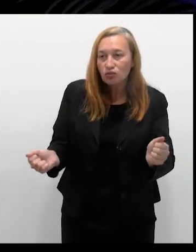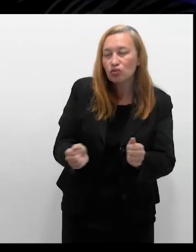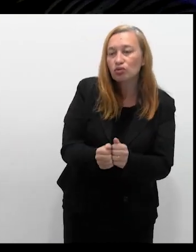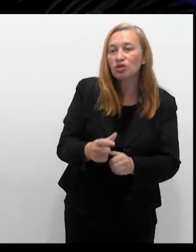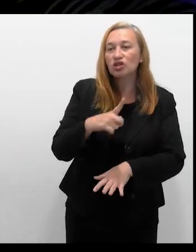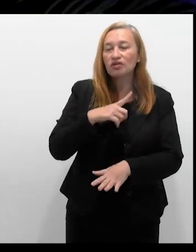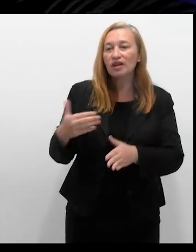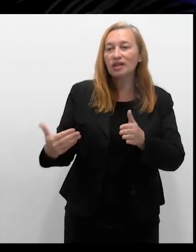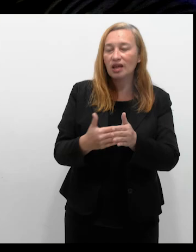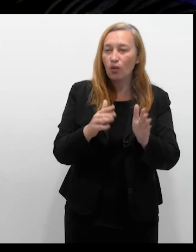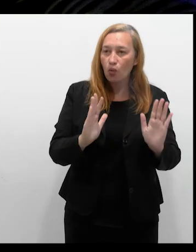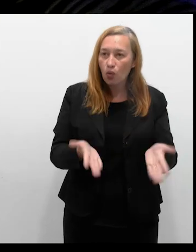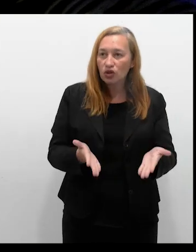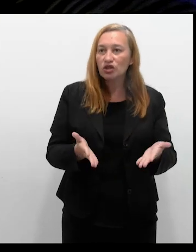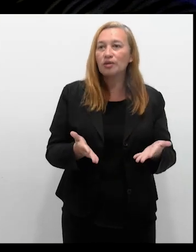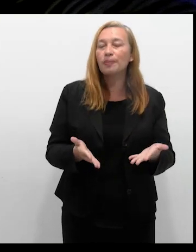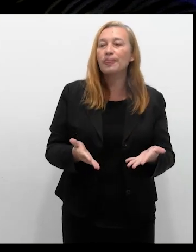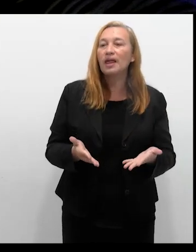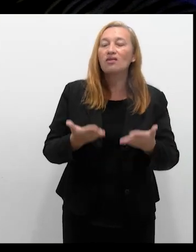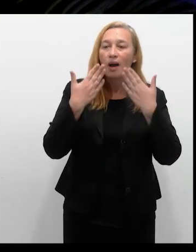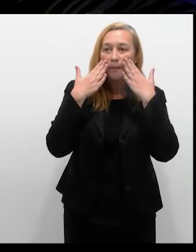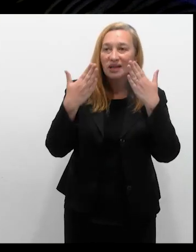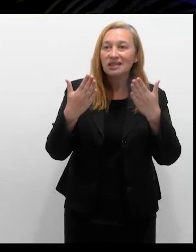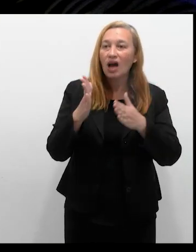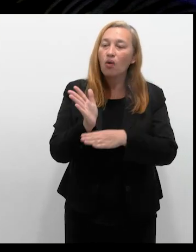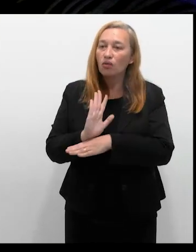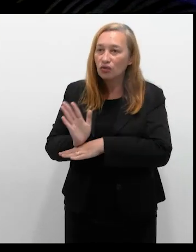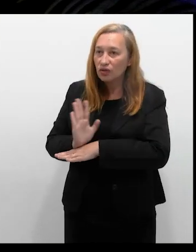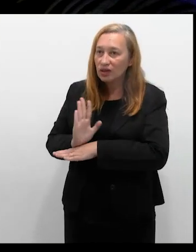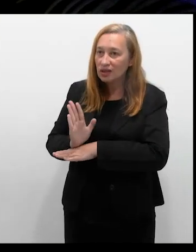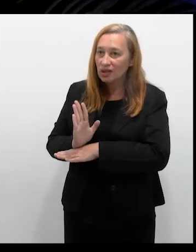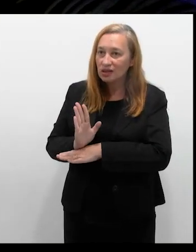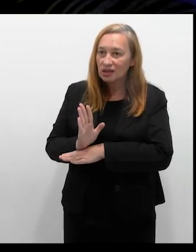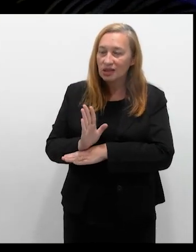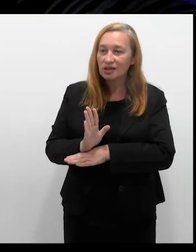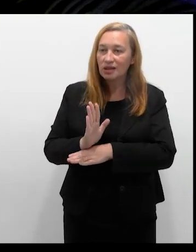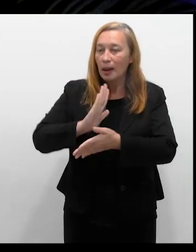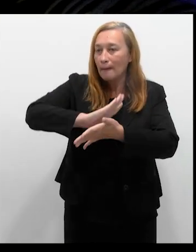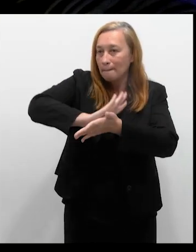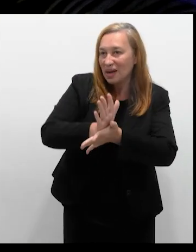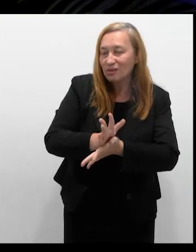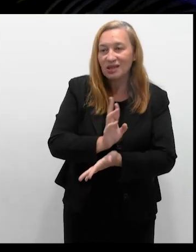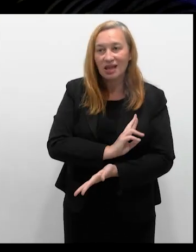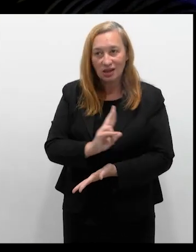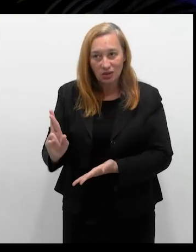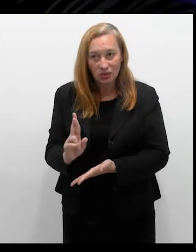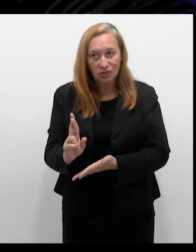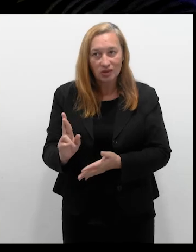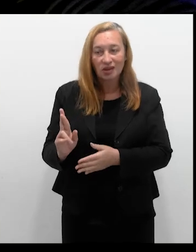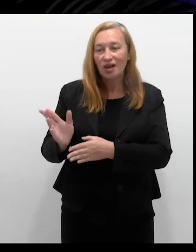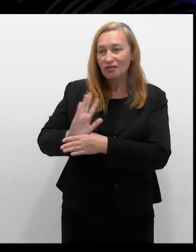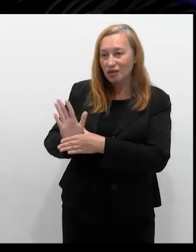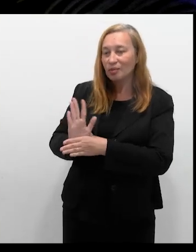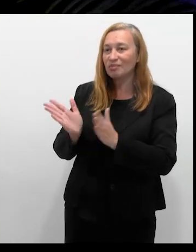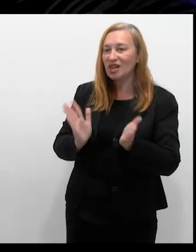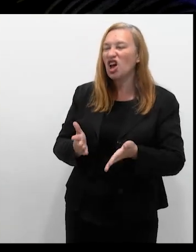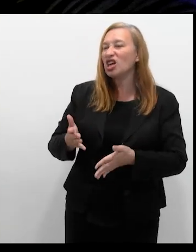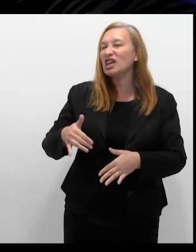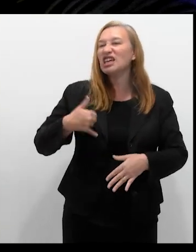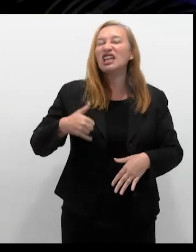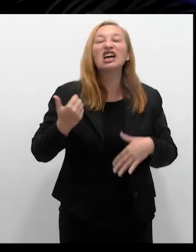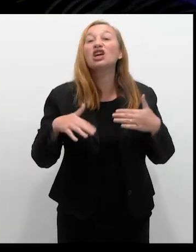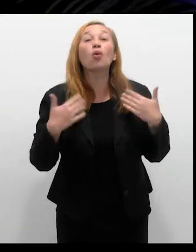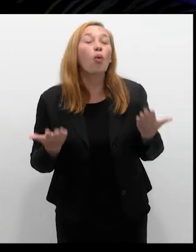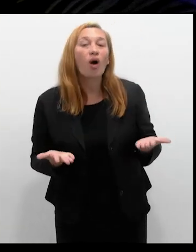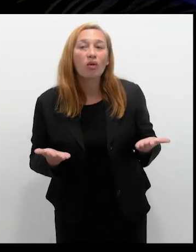gente selecionou com base no envolvimento que eles tiveram até hoje. E eles vão apresentar um filme sobre intolerância religiosa,